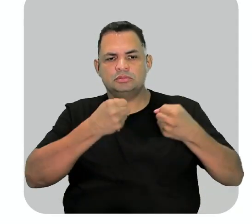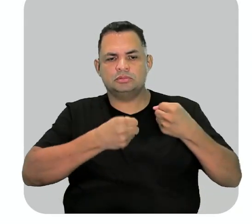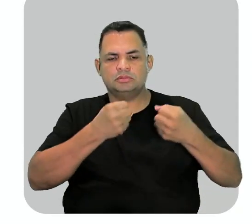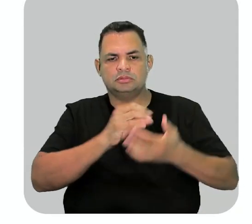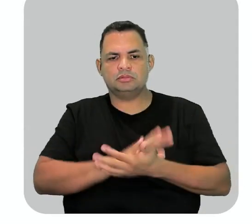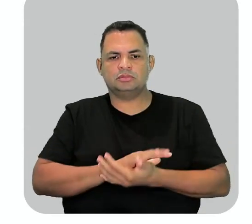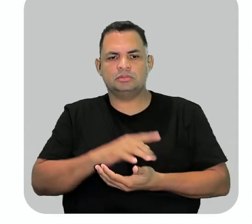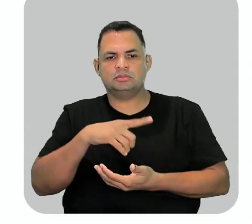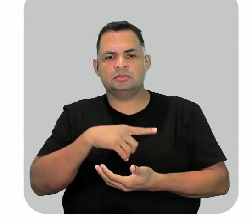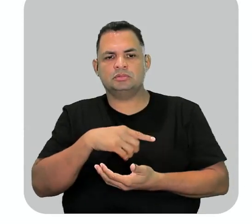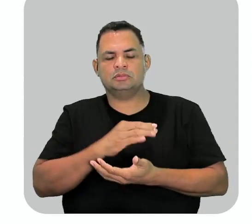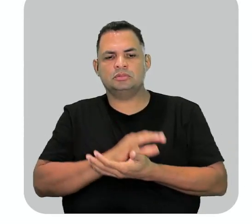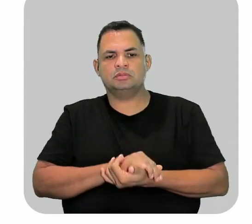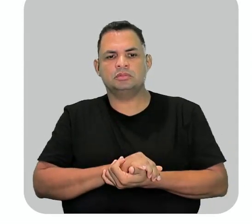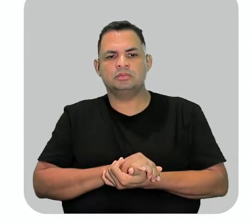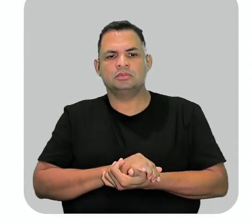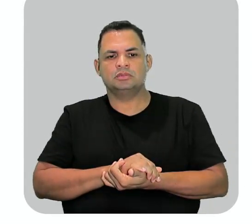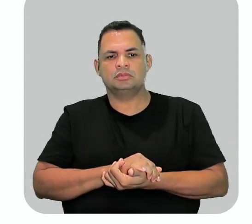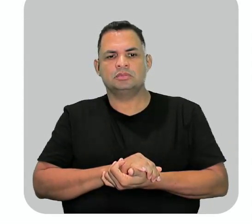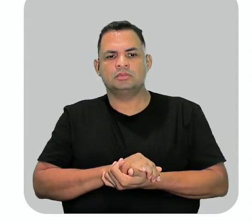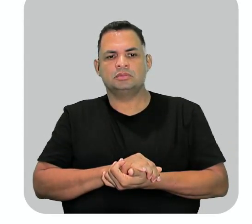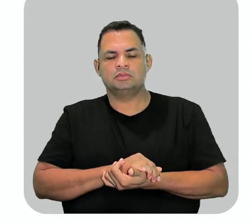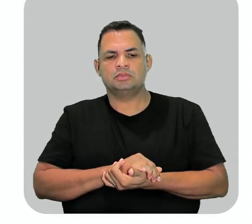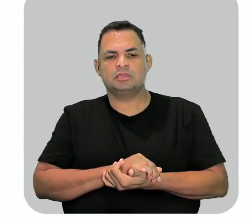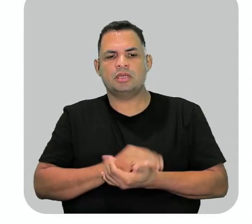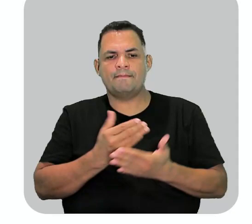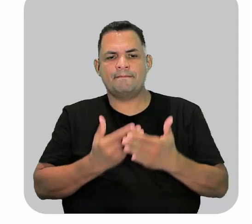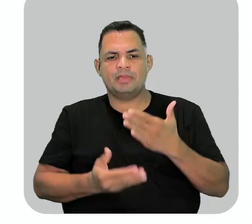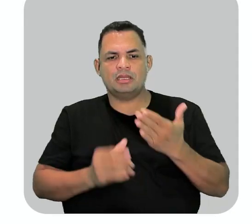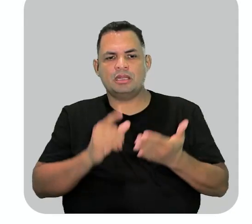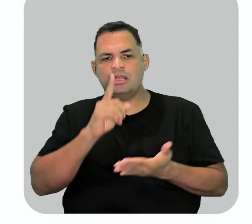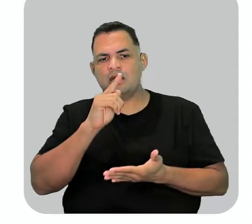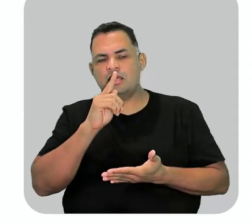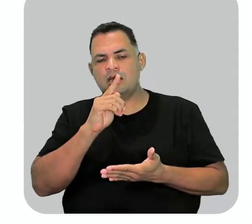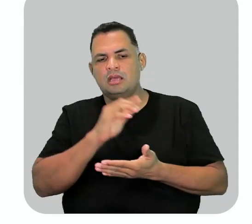a eliminação da água através